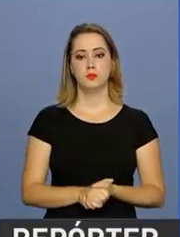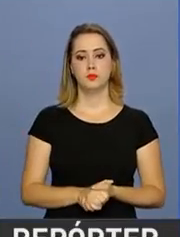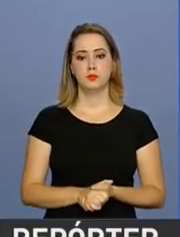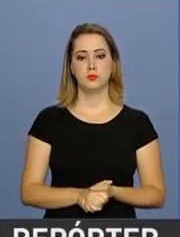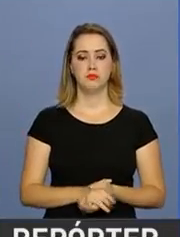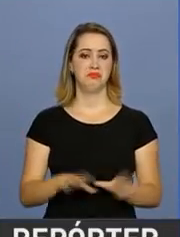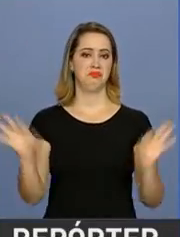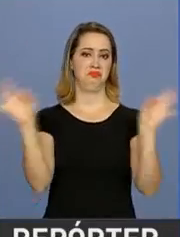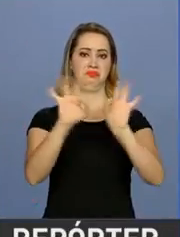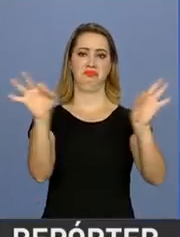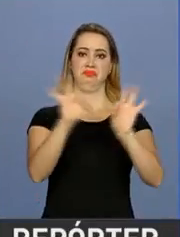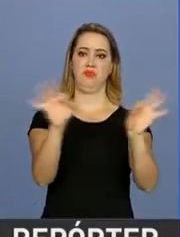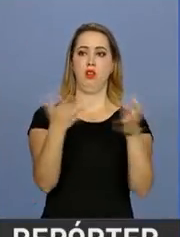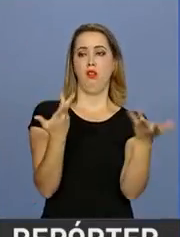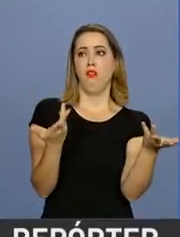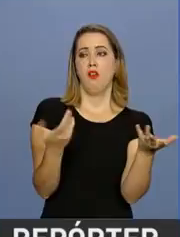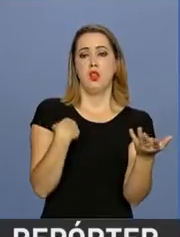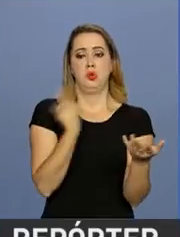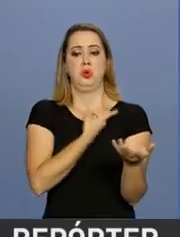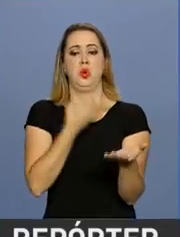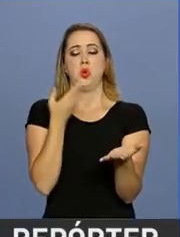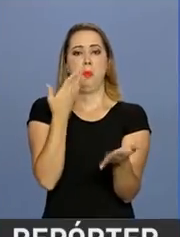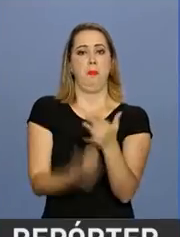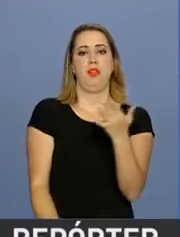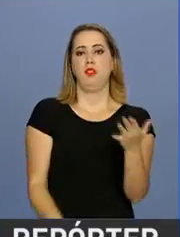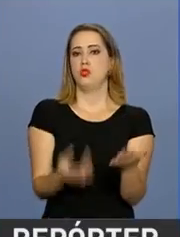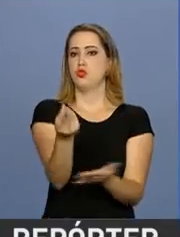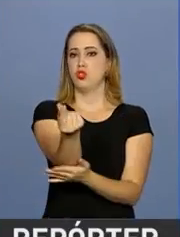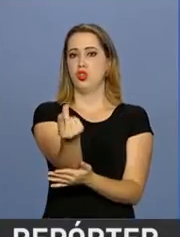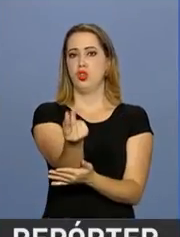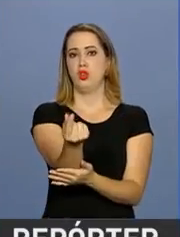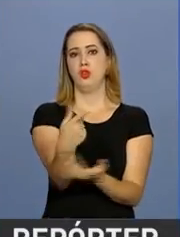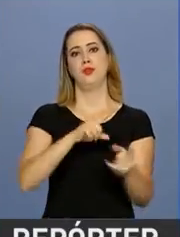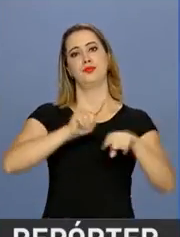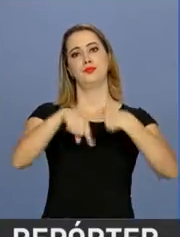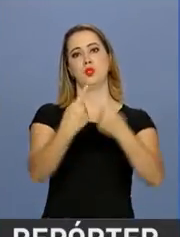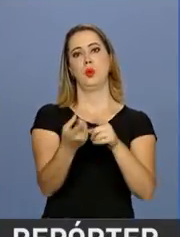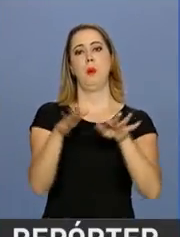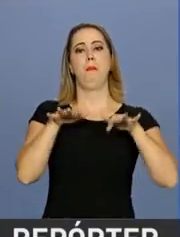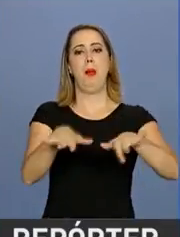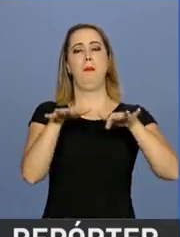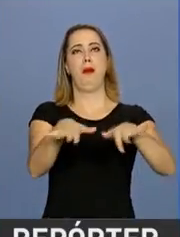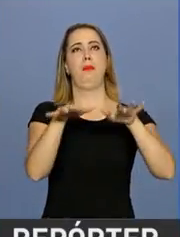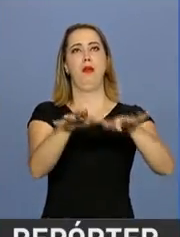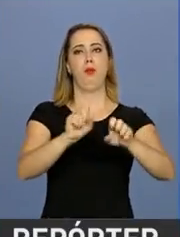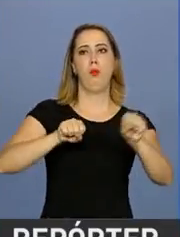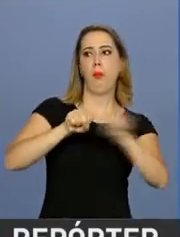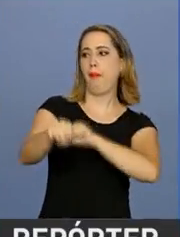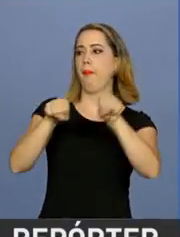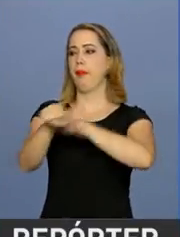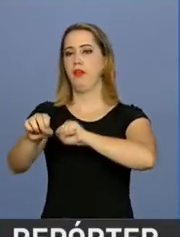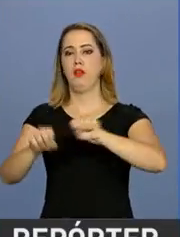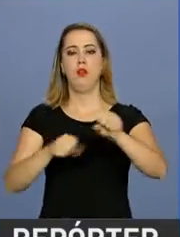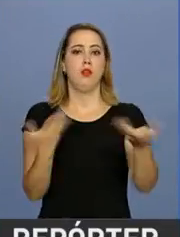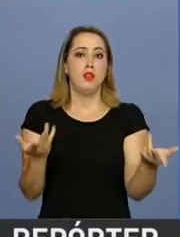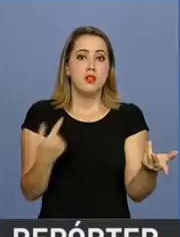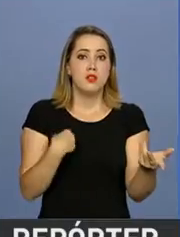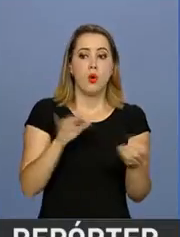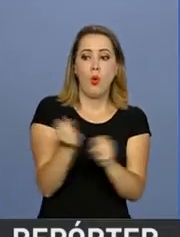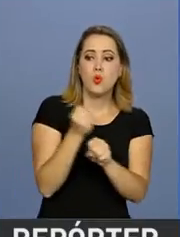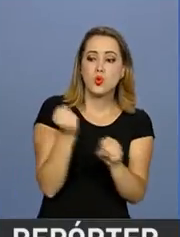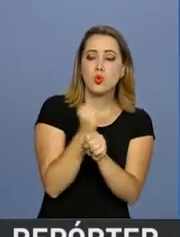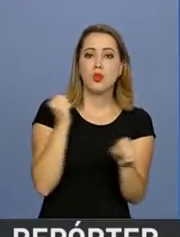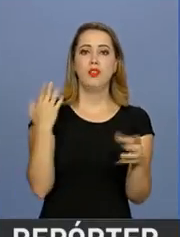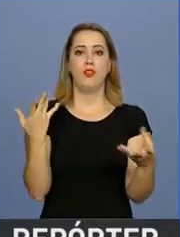não adianta nada nós vamos jogar dinheiro fora porque eles vão ser destruídos por rebelião construir presídios se